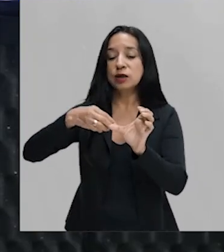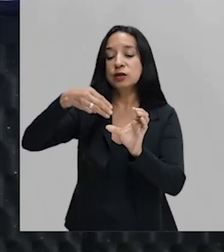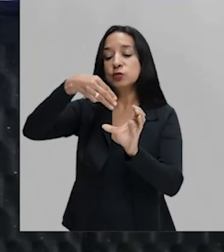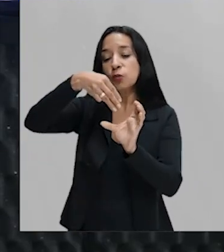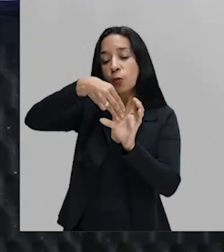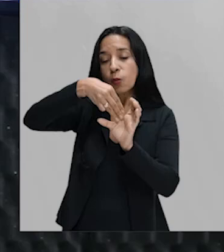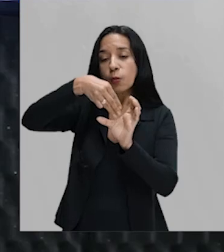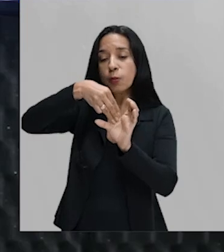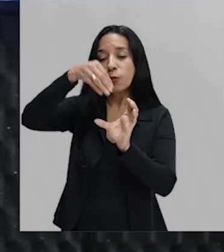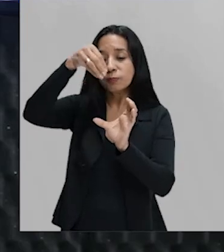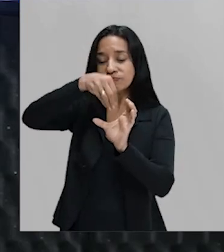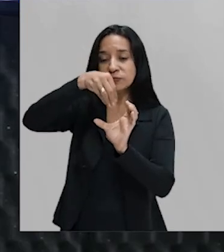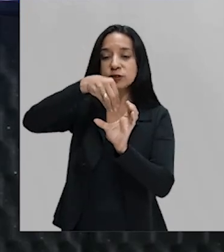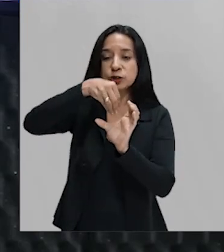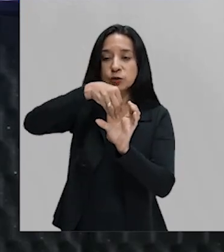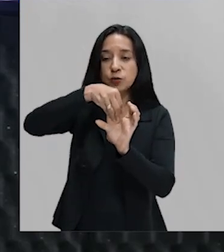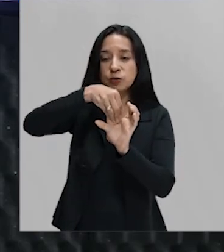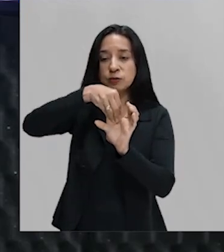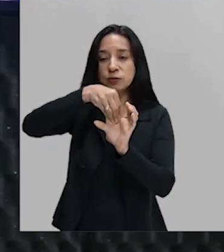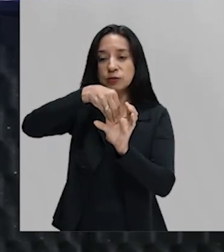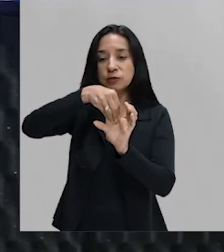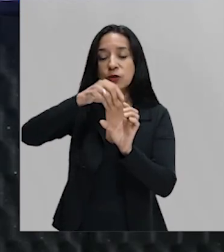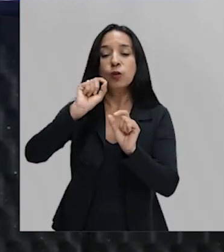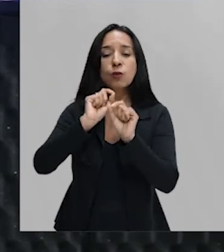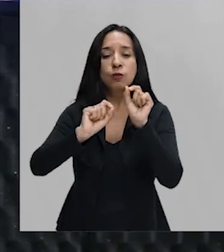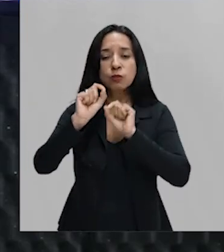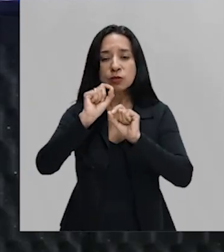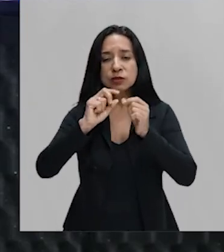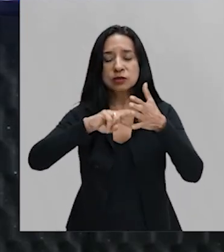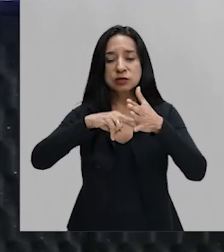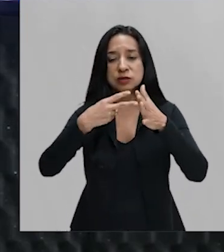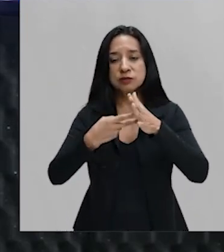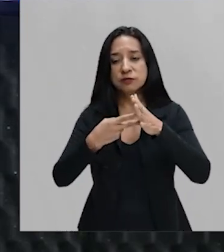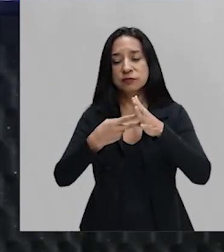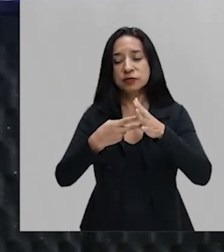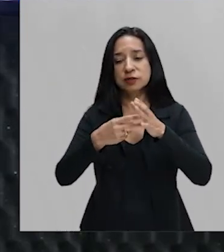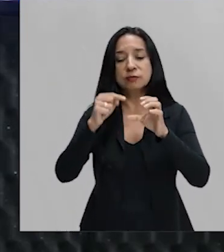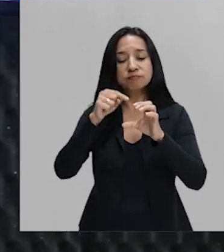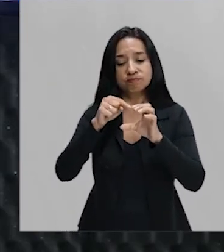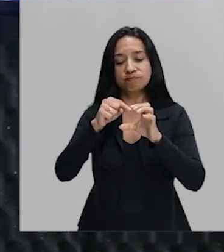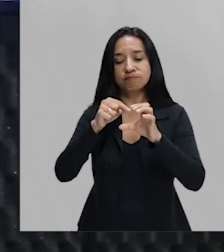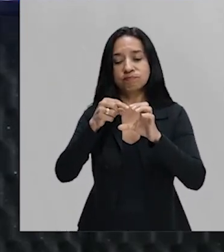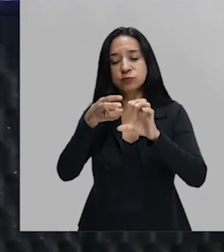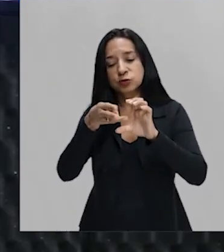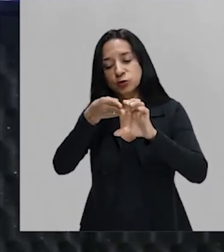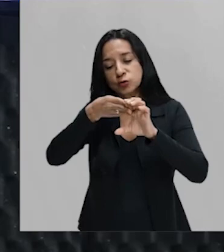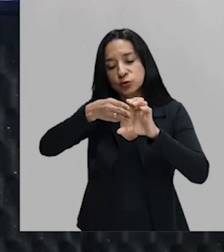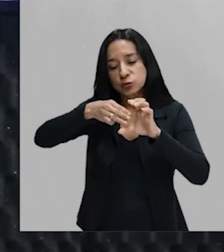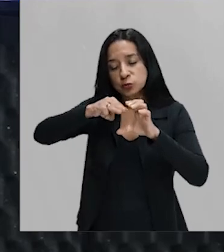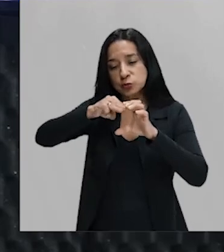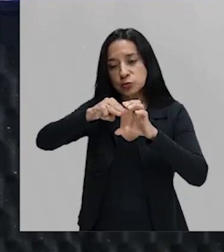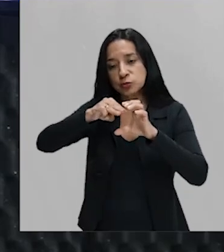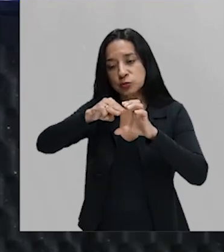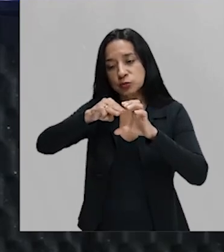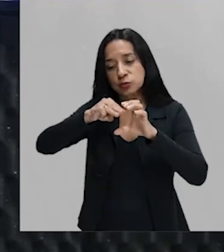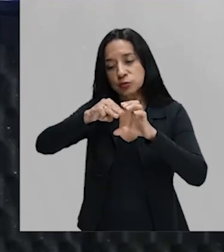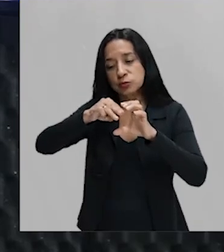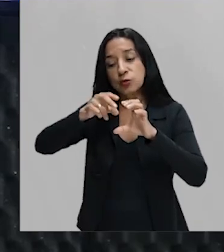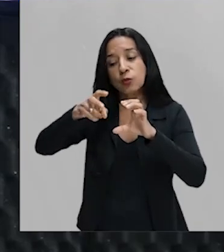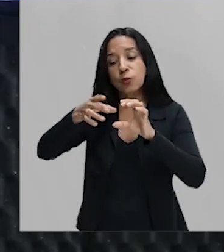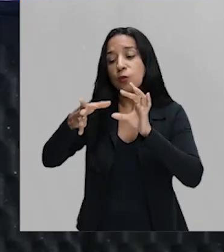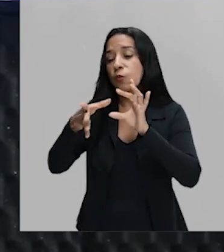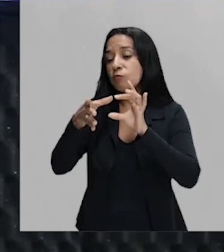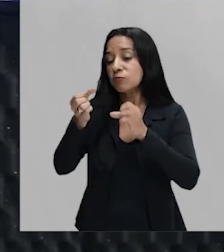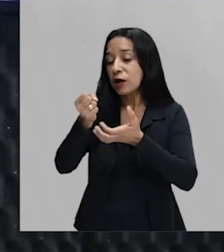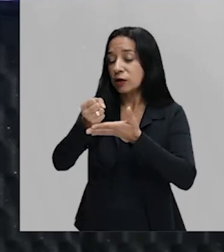determinados componentes eles vão ficar sendo transportados através da membrana com o auxílio de vesículas.